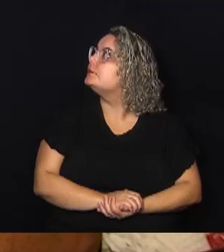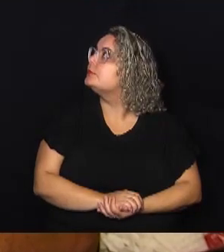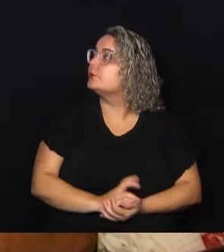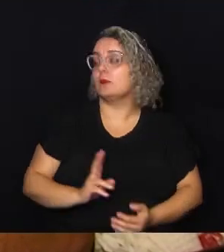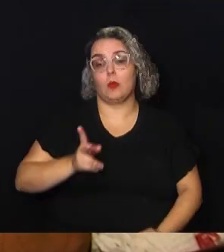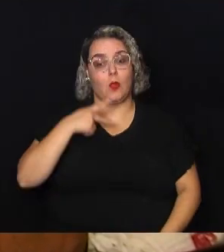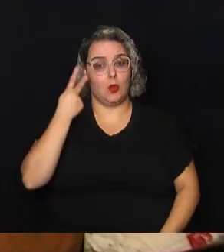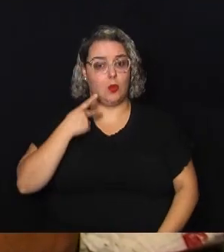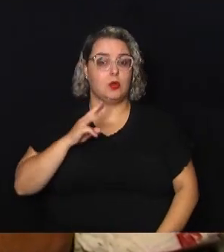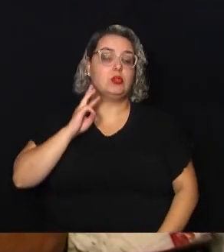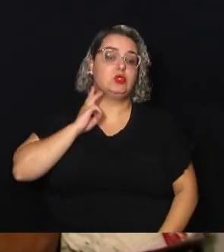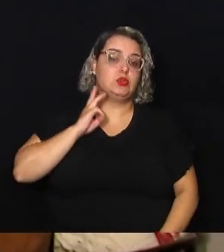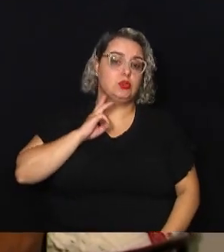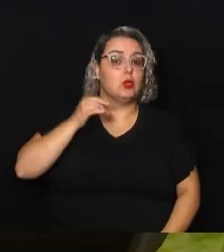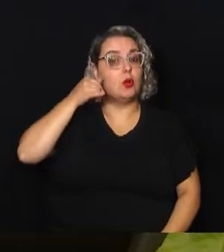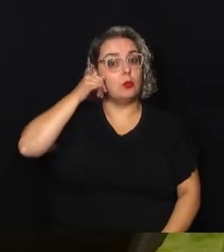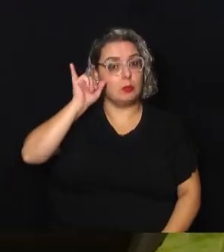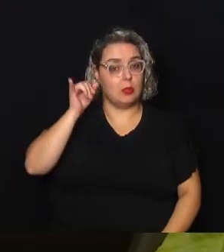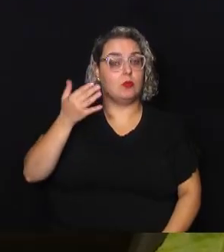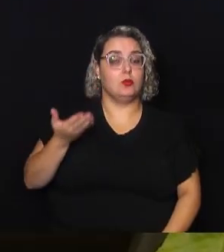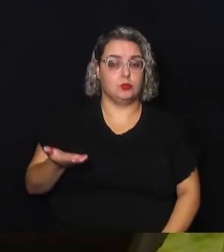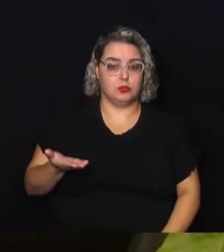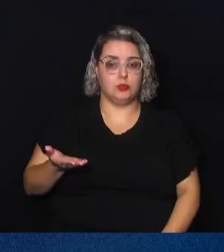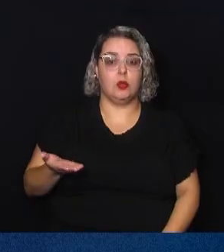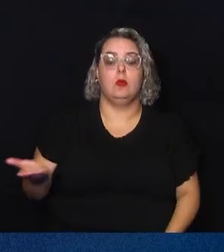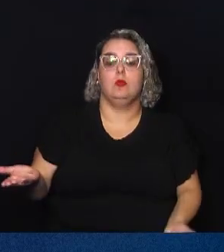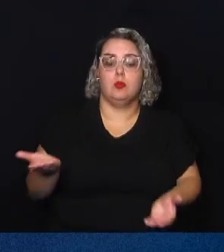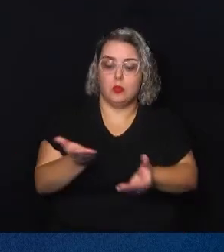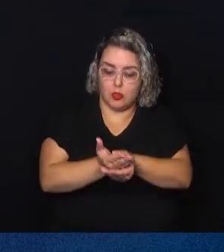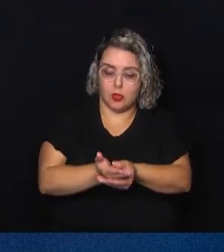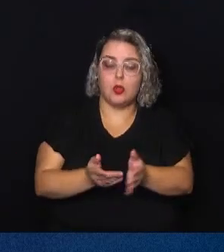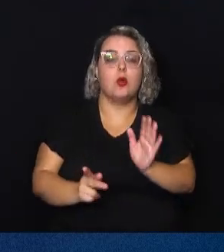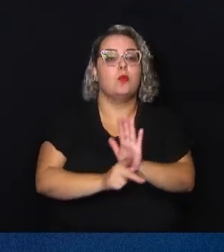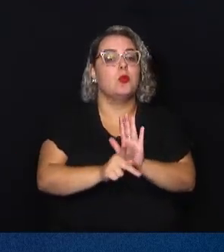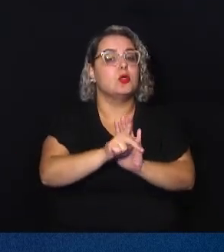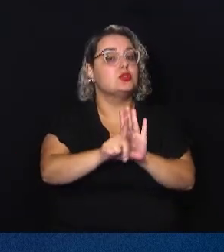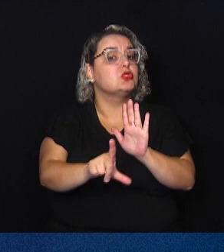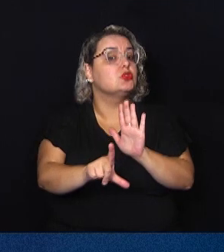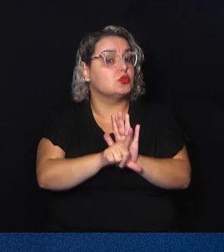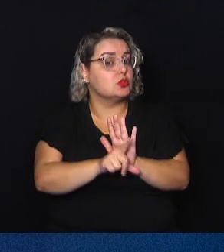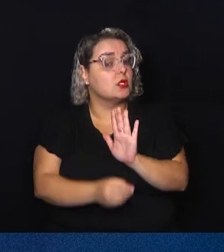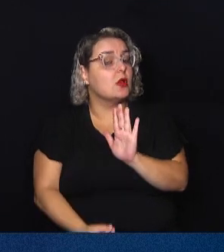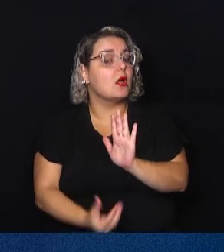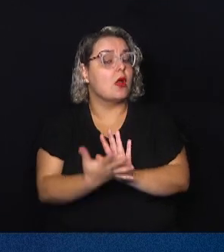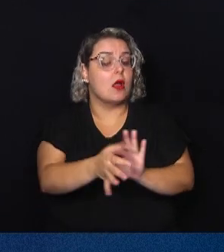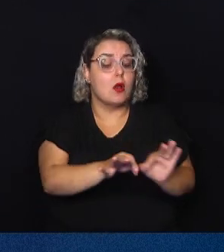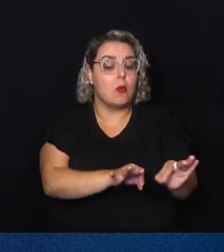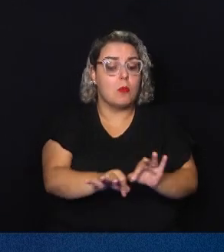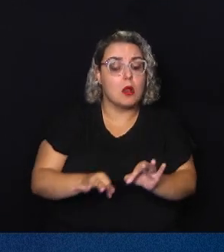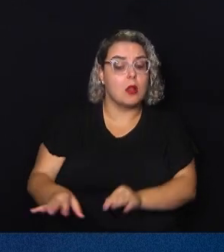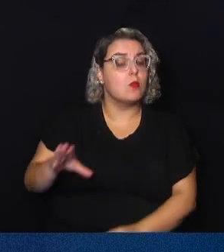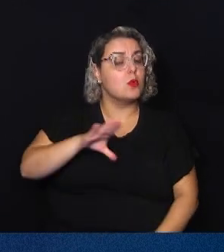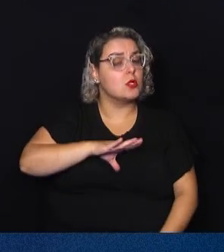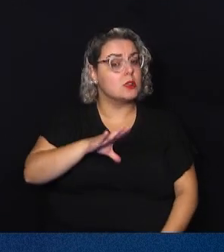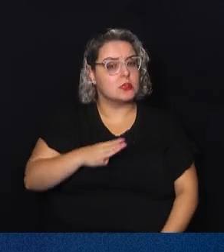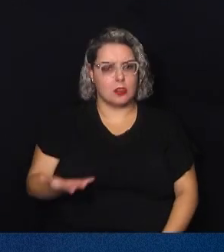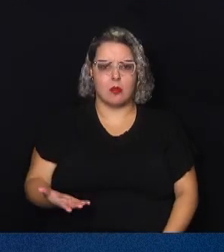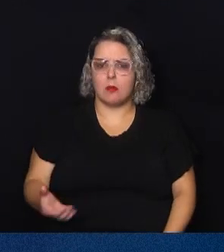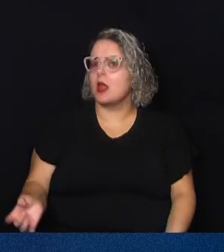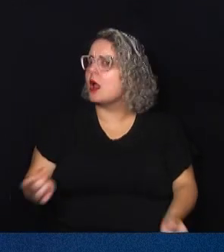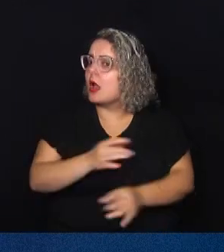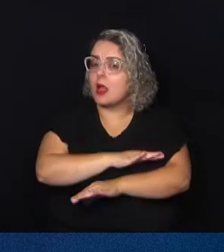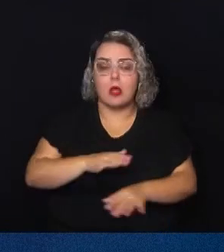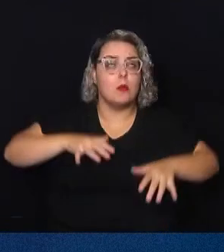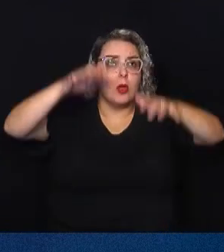os vereadores Cecílio Santos e Paulo Buffalo protocolaram projeto de lei que cria o plano Municipal de combate